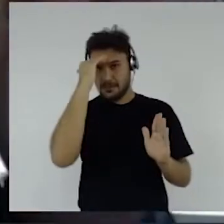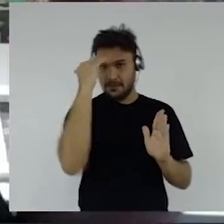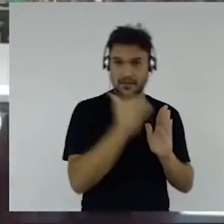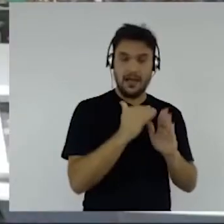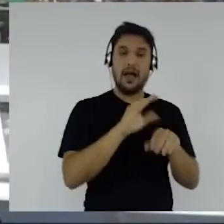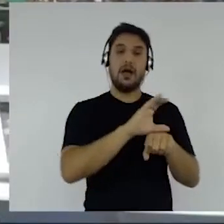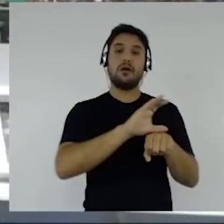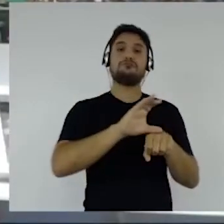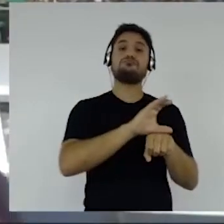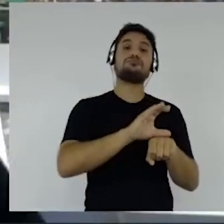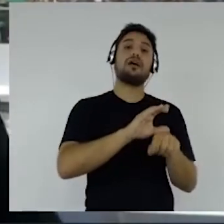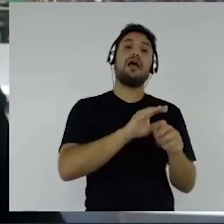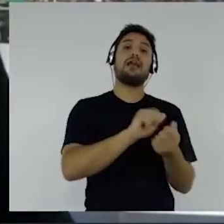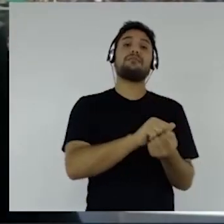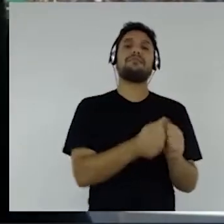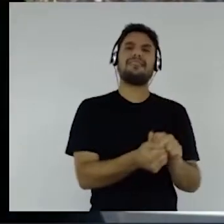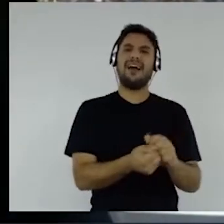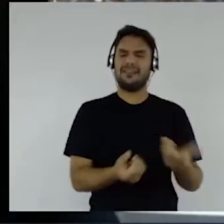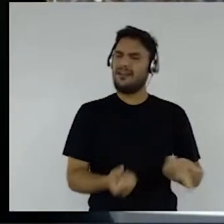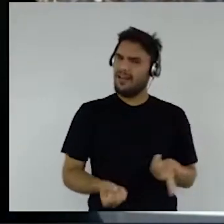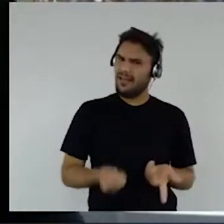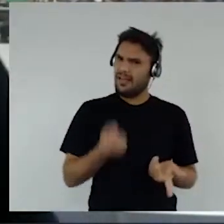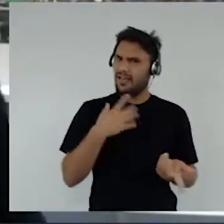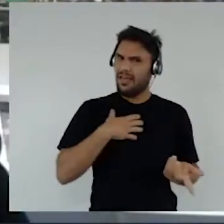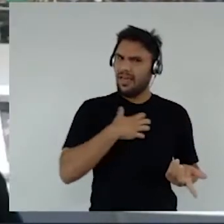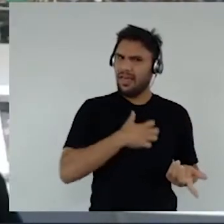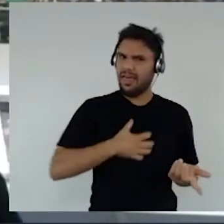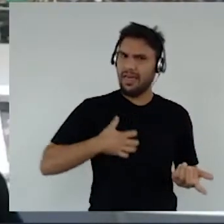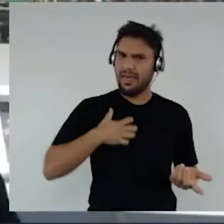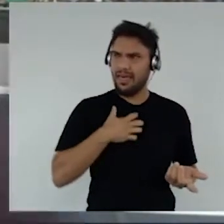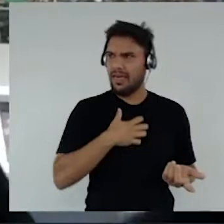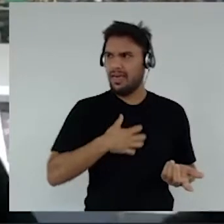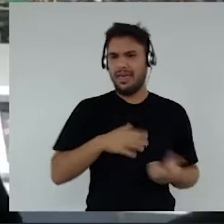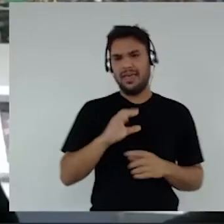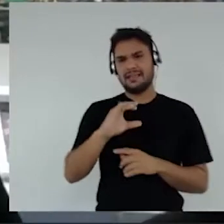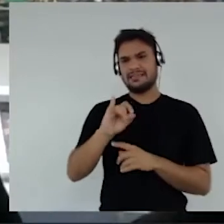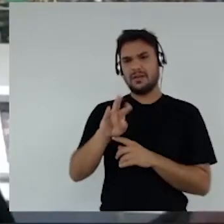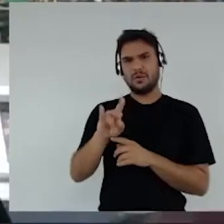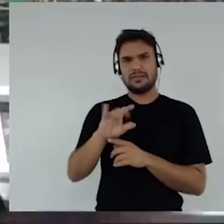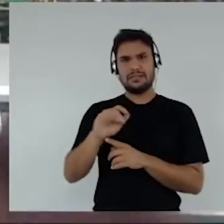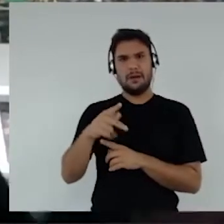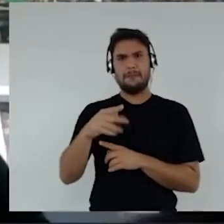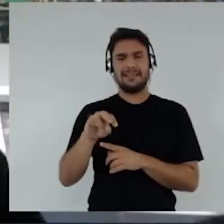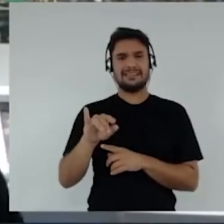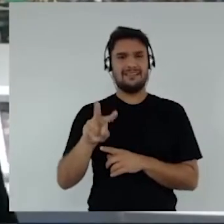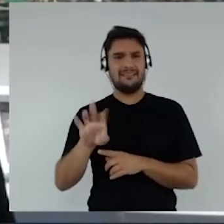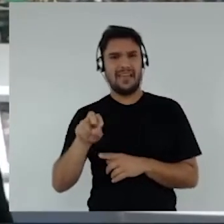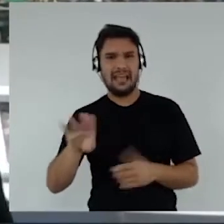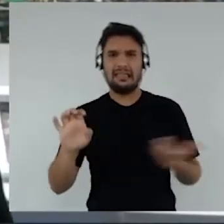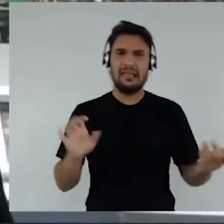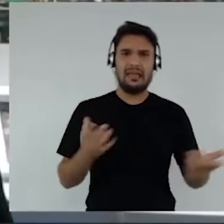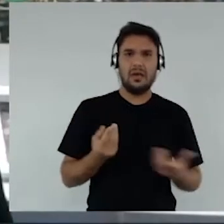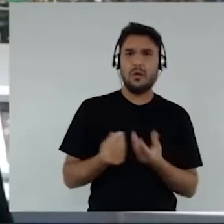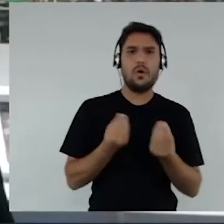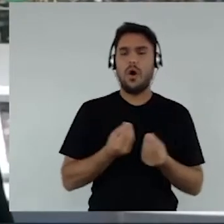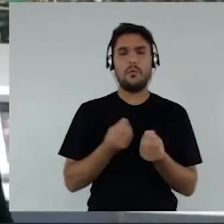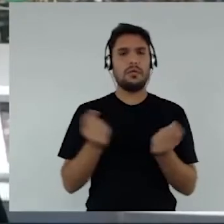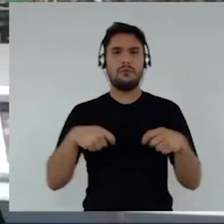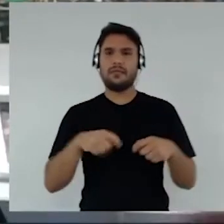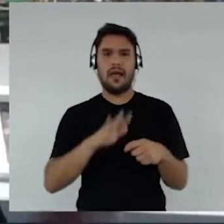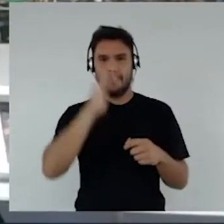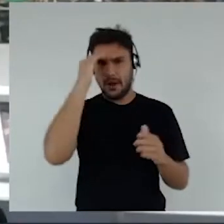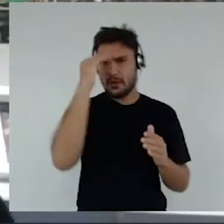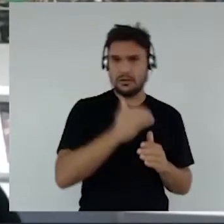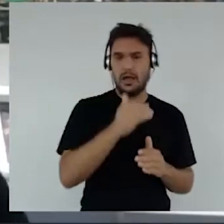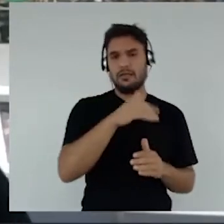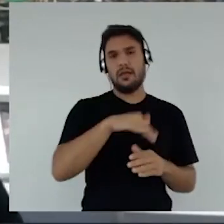constitucionalidade circunstancial. Fiquei apavorado com essa palavra, permissa vênia. Essa máxima do ministro não se aplica ao júri. O